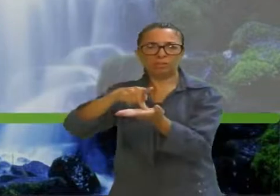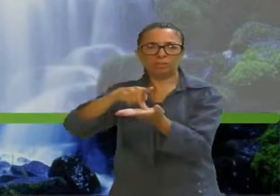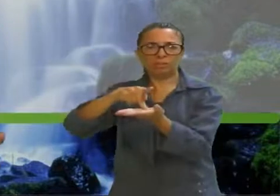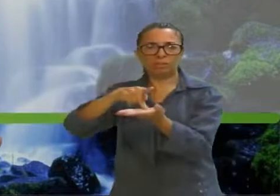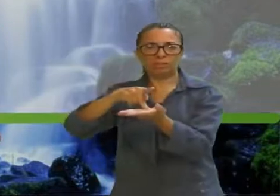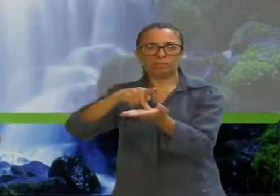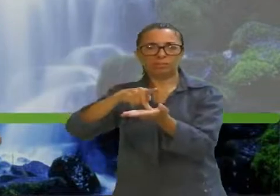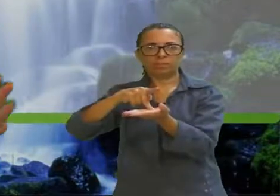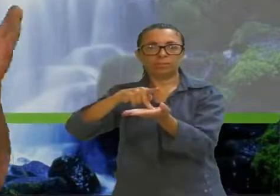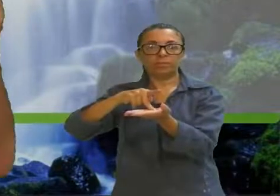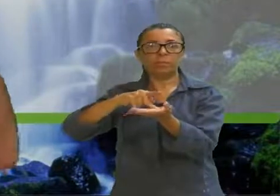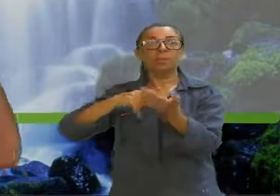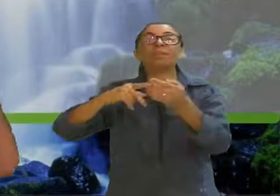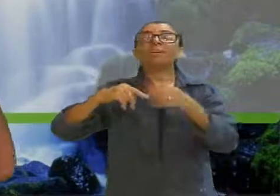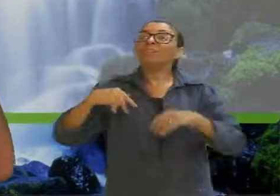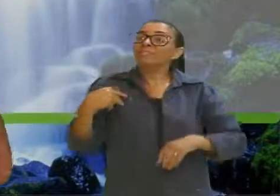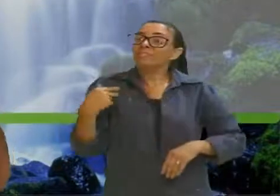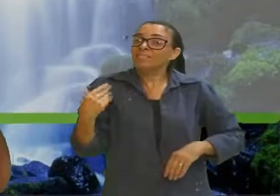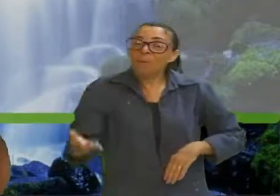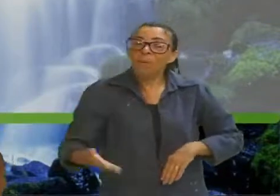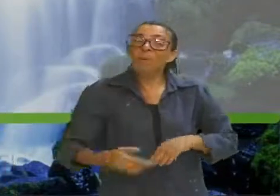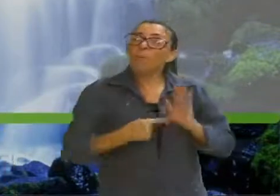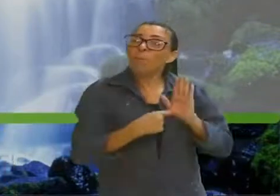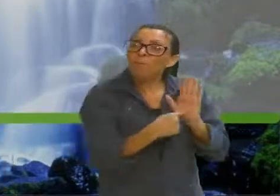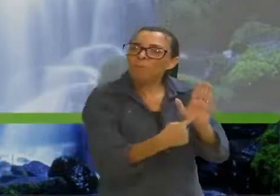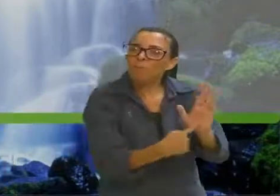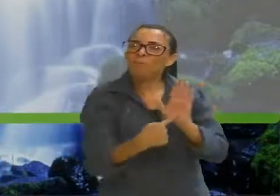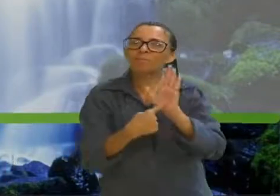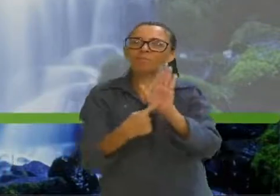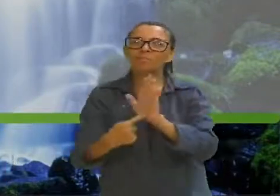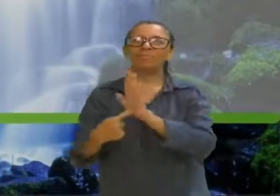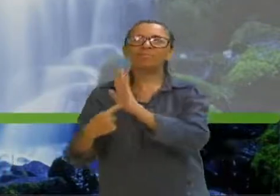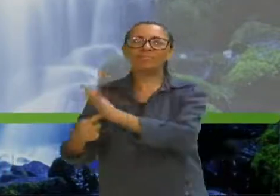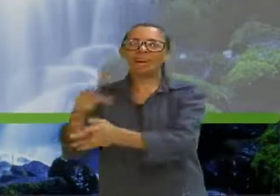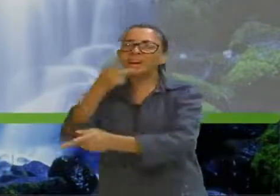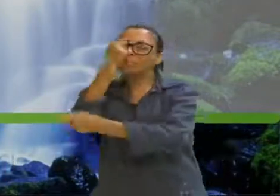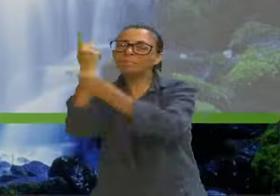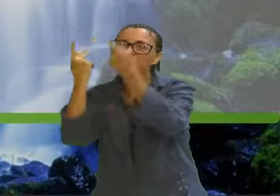palavra de Deus, ela nos convida a sermos perfeitos.